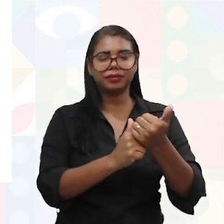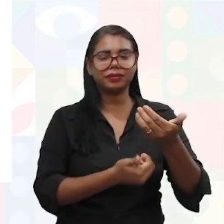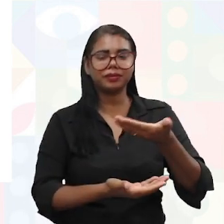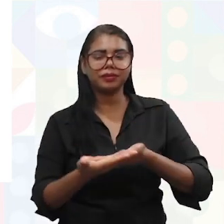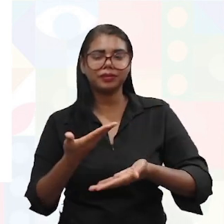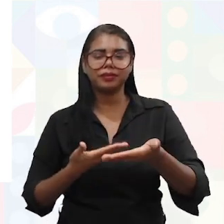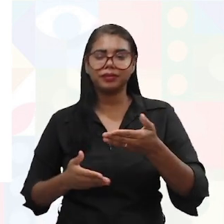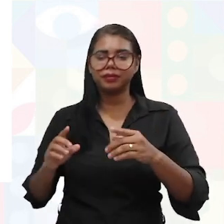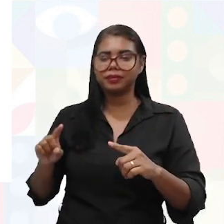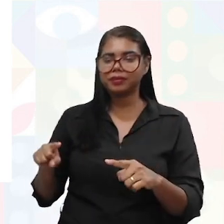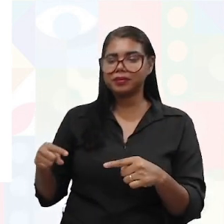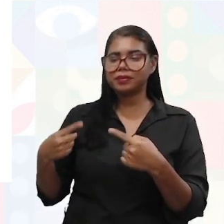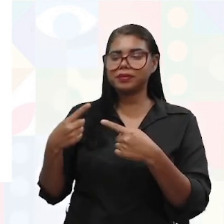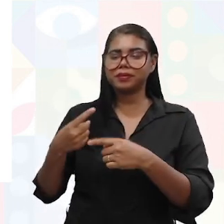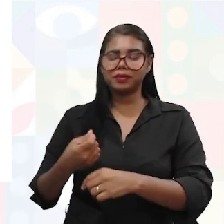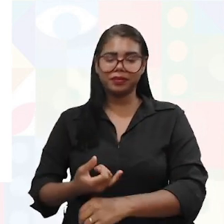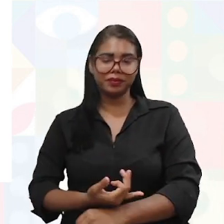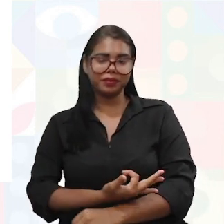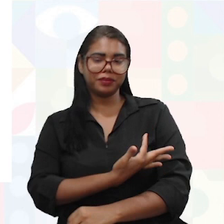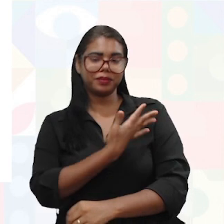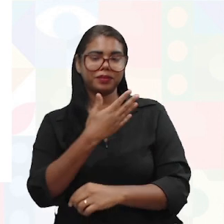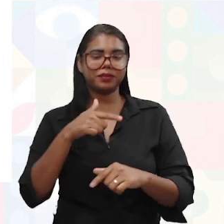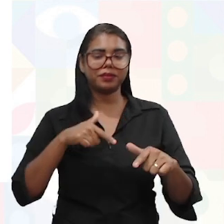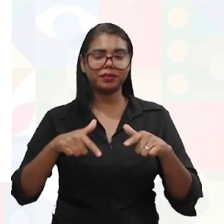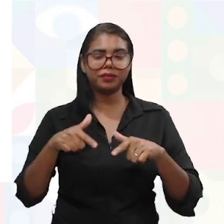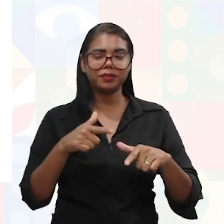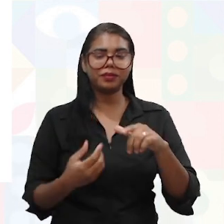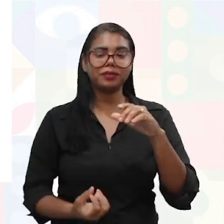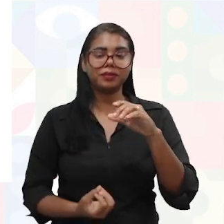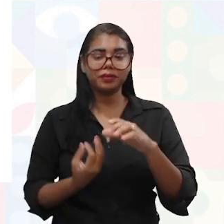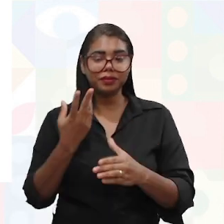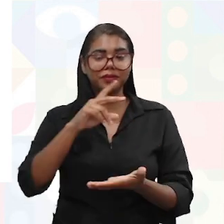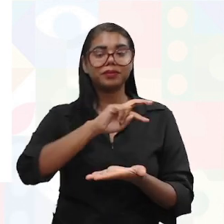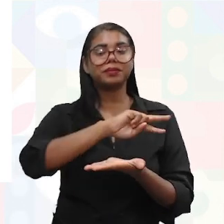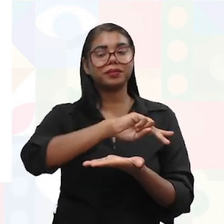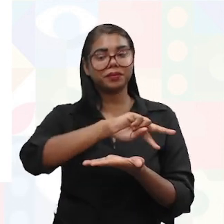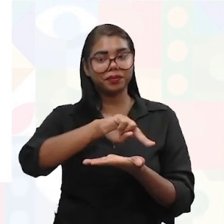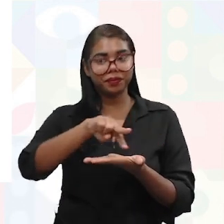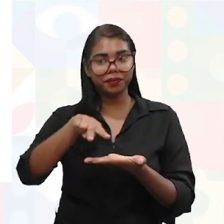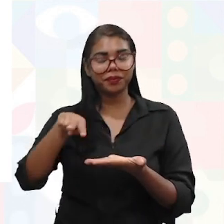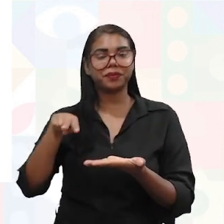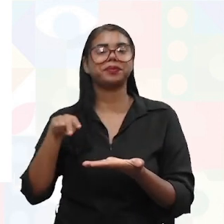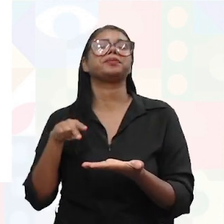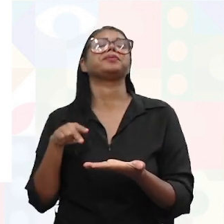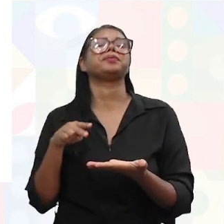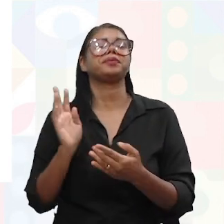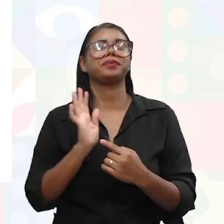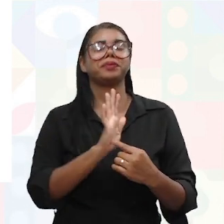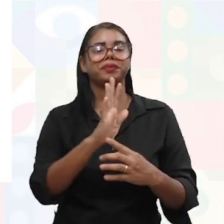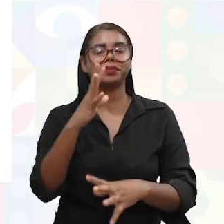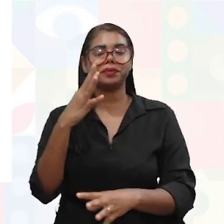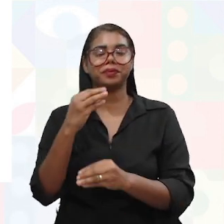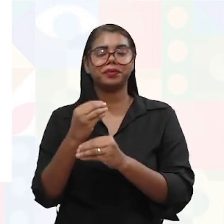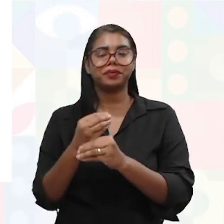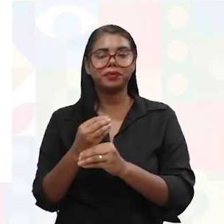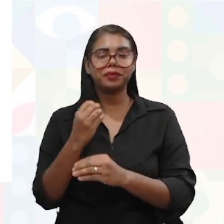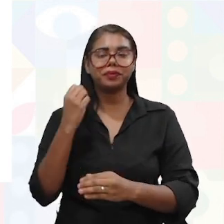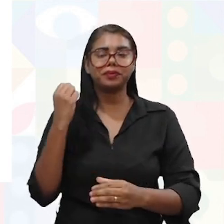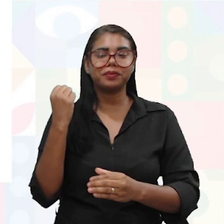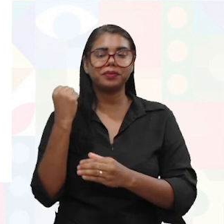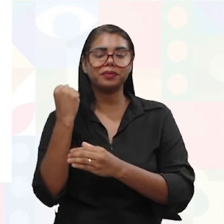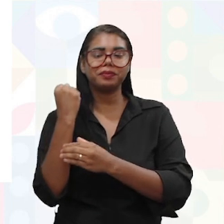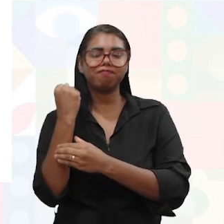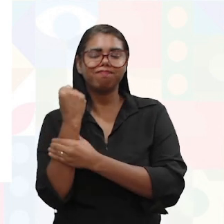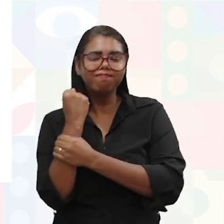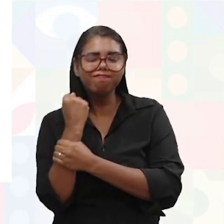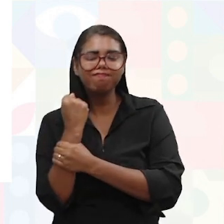os desafios emocionais do trabalho que nós sabemos que são vários Então esse seguro esse